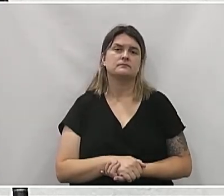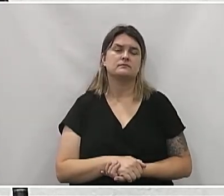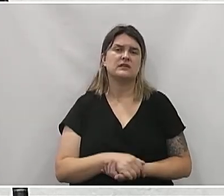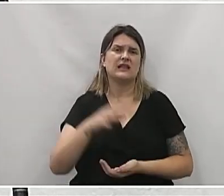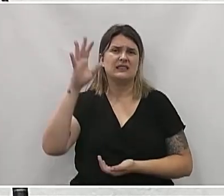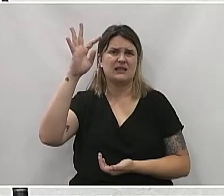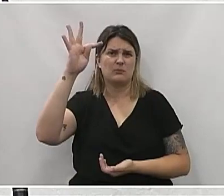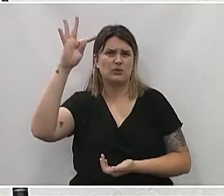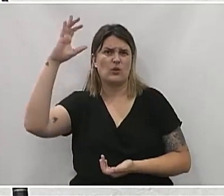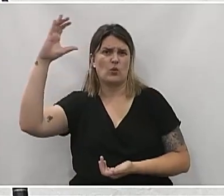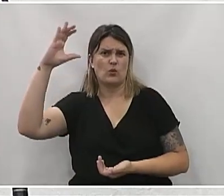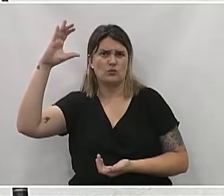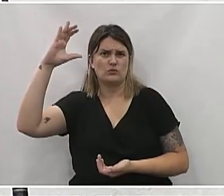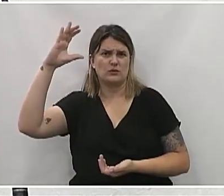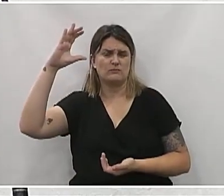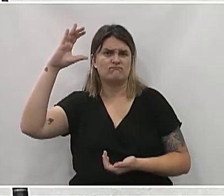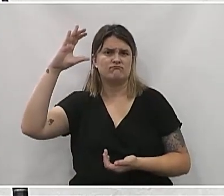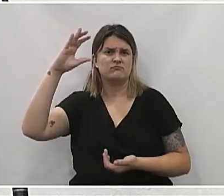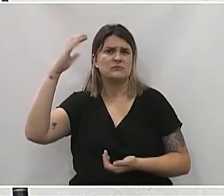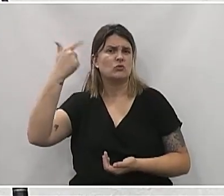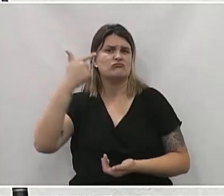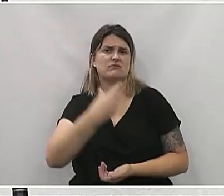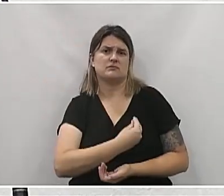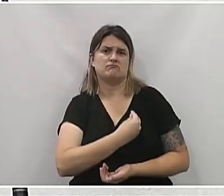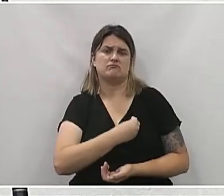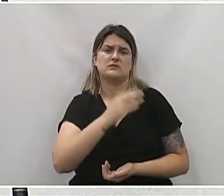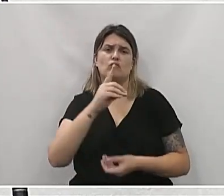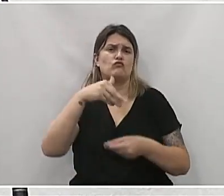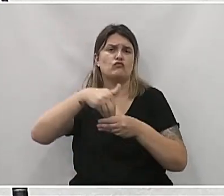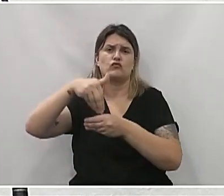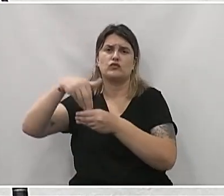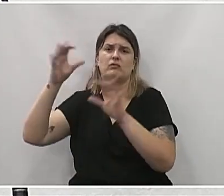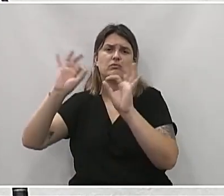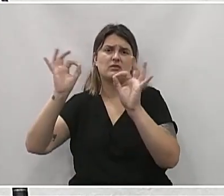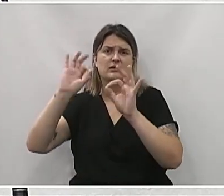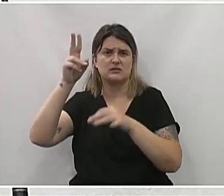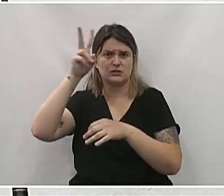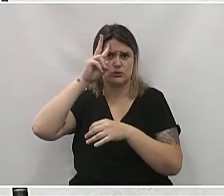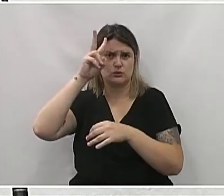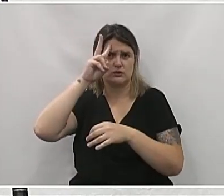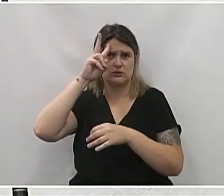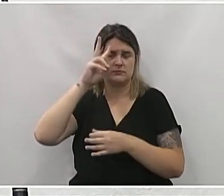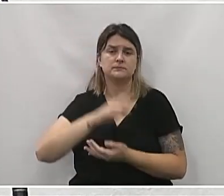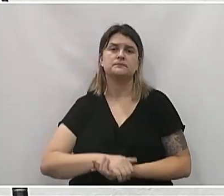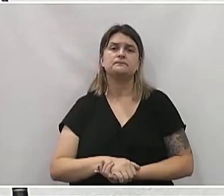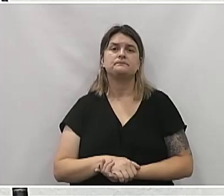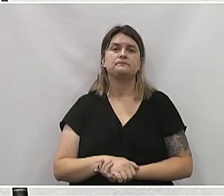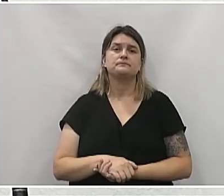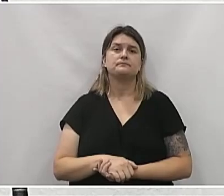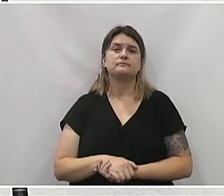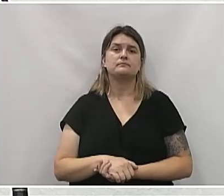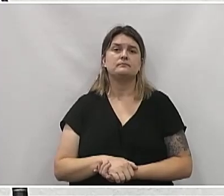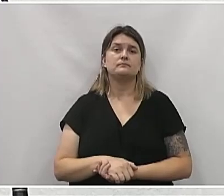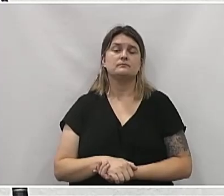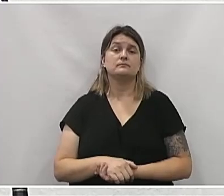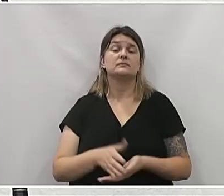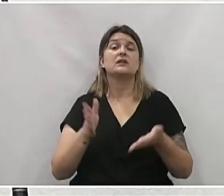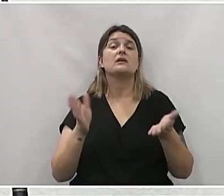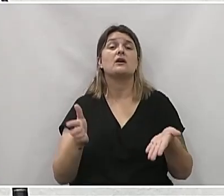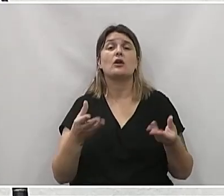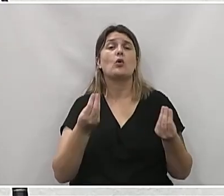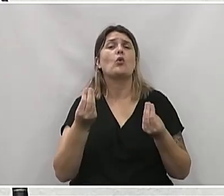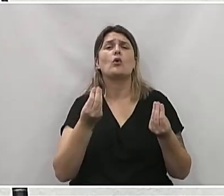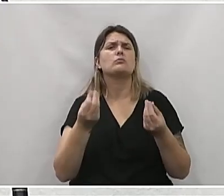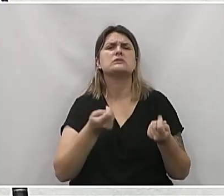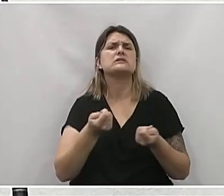o Tribunal de Contas estava fora do ar. Não foi votado nada na segunda-feira. E agora, como que